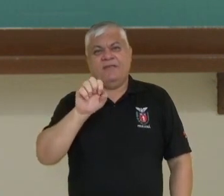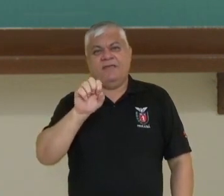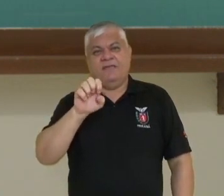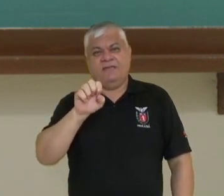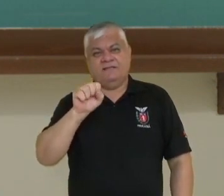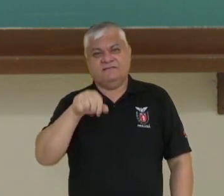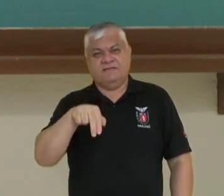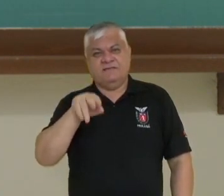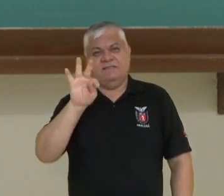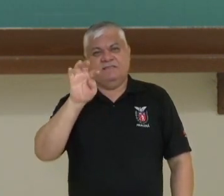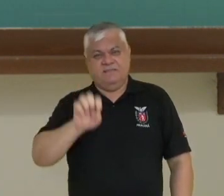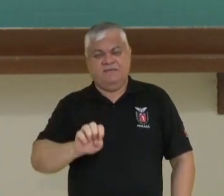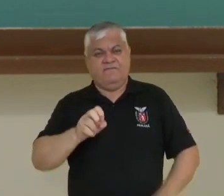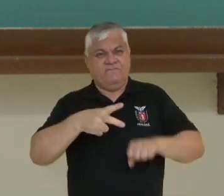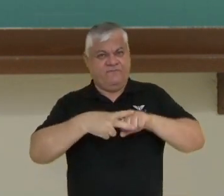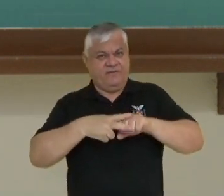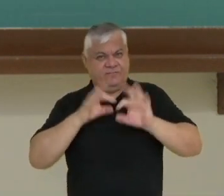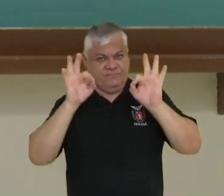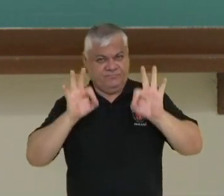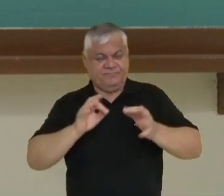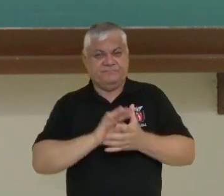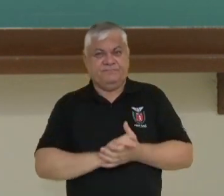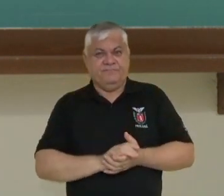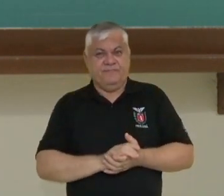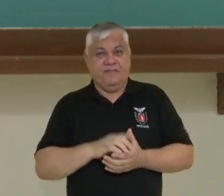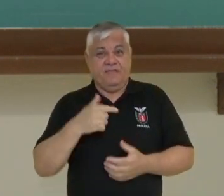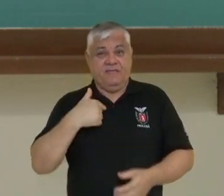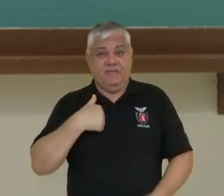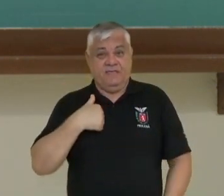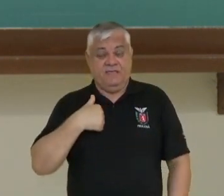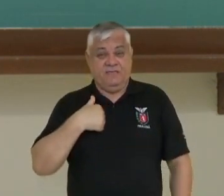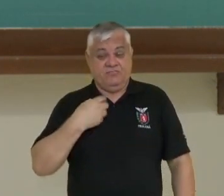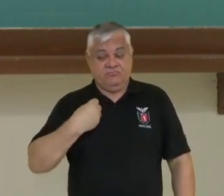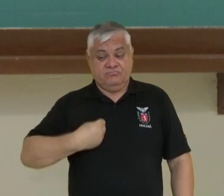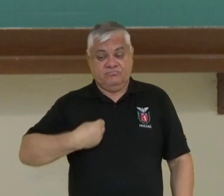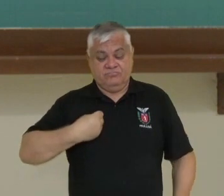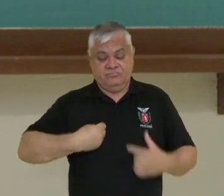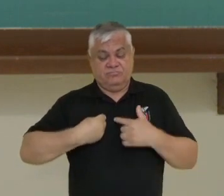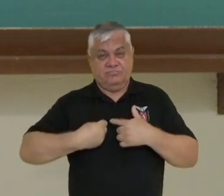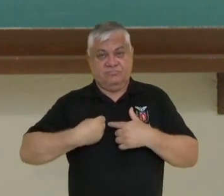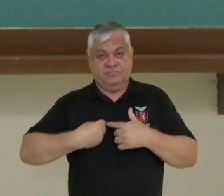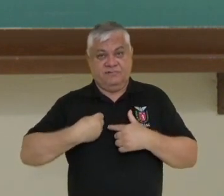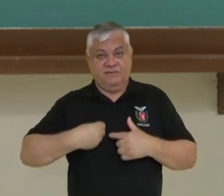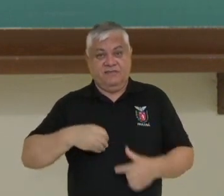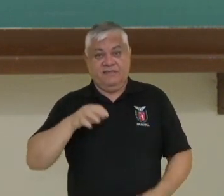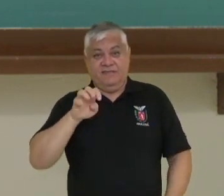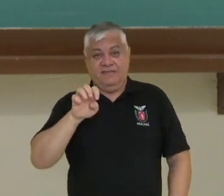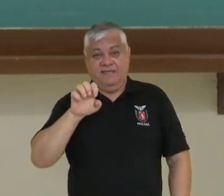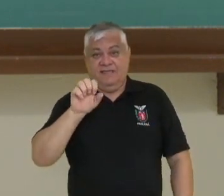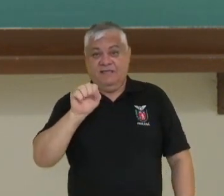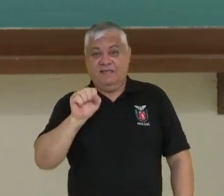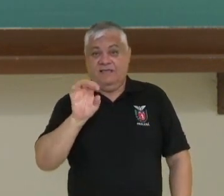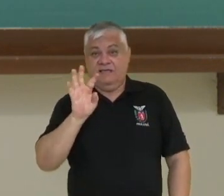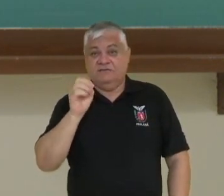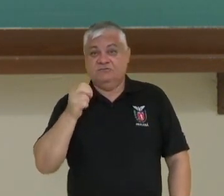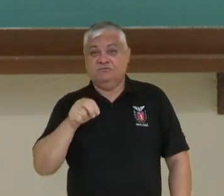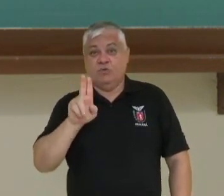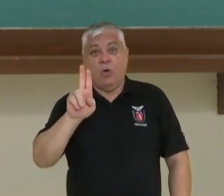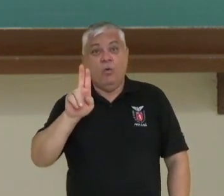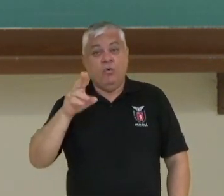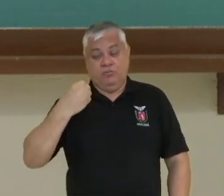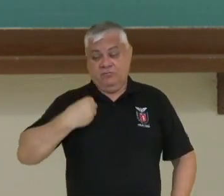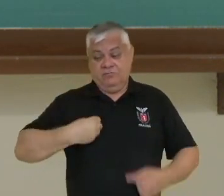certo? Então, eu estou, ó, estou, então o verbo estou, né, está no presente. Eu